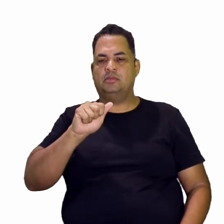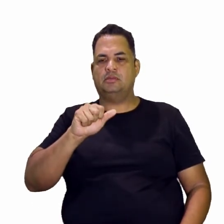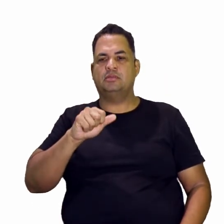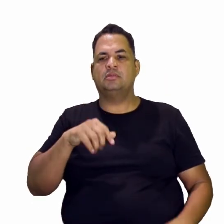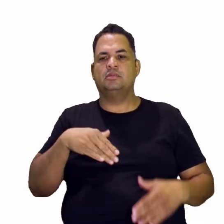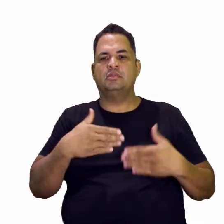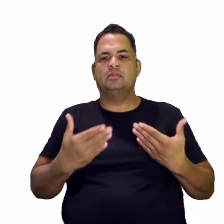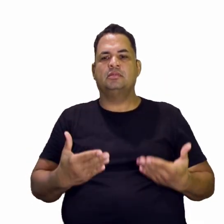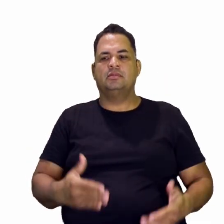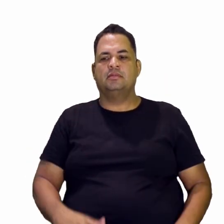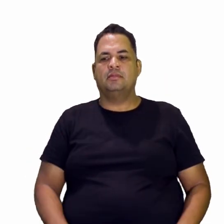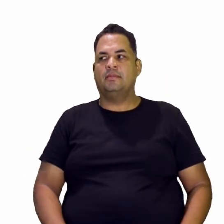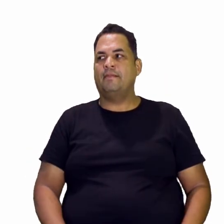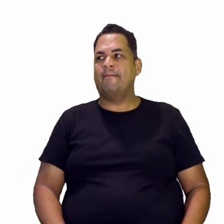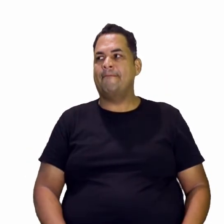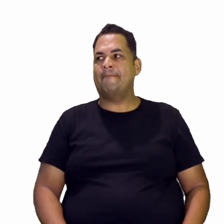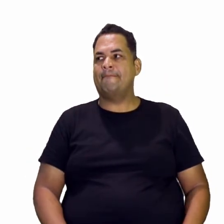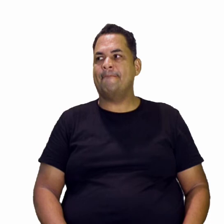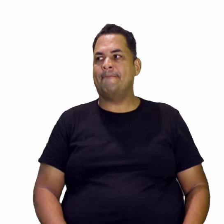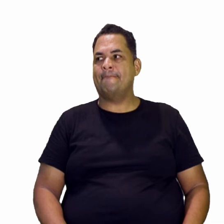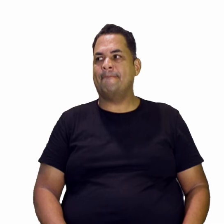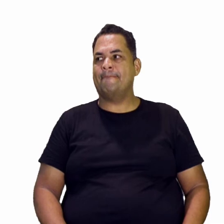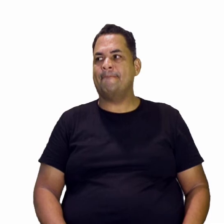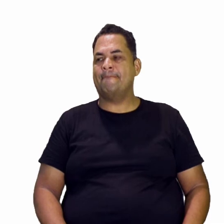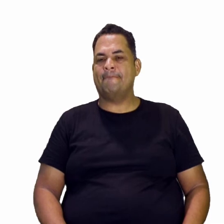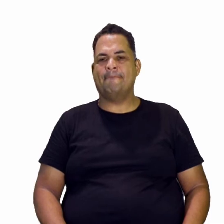E essa paródiazinha, olha aqui pra mim.